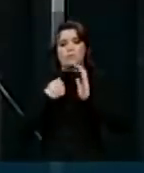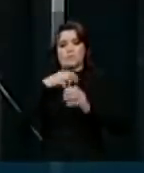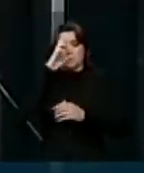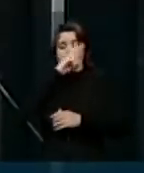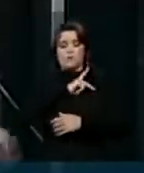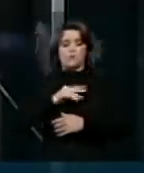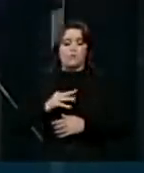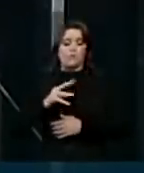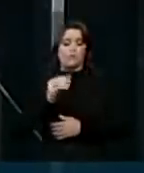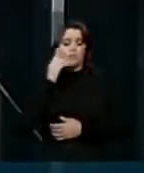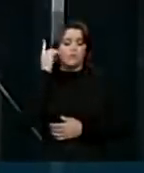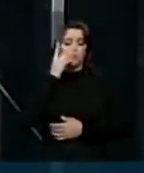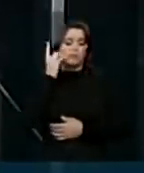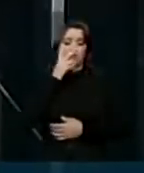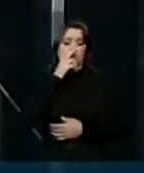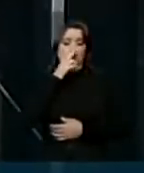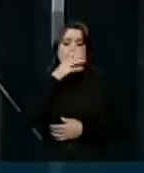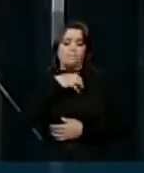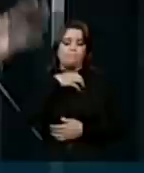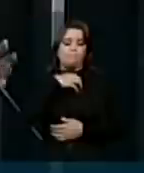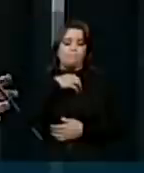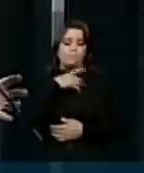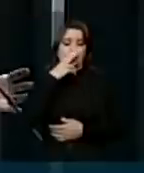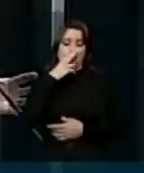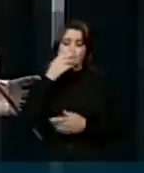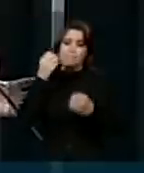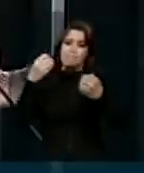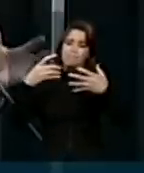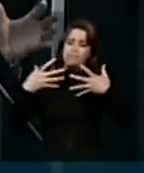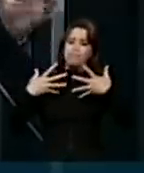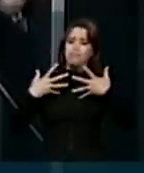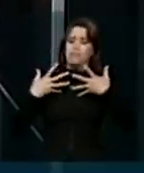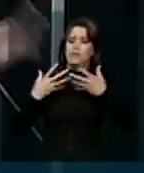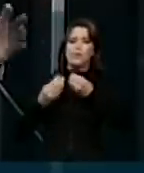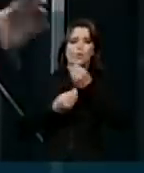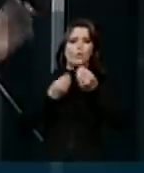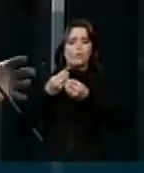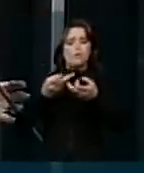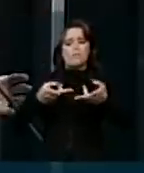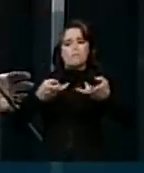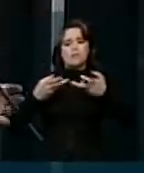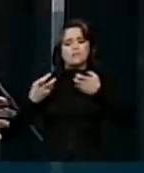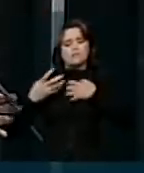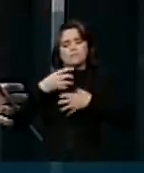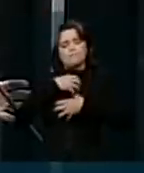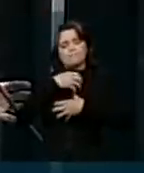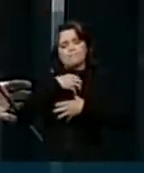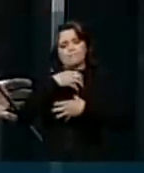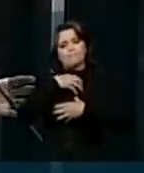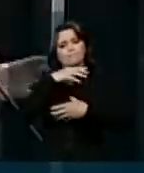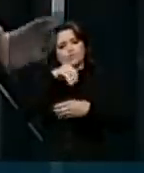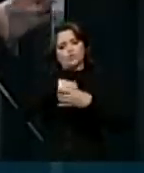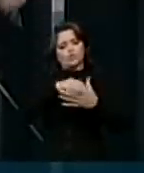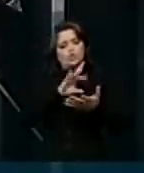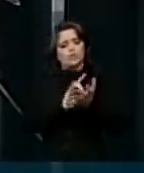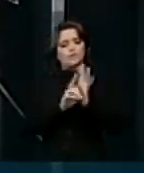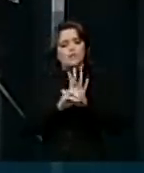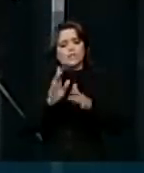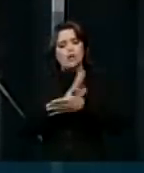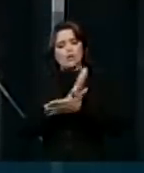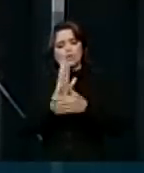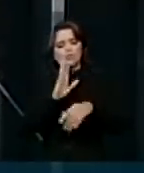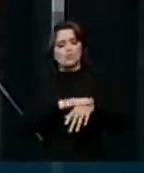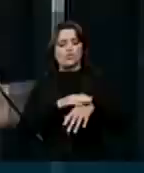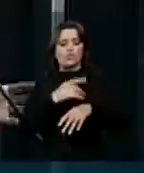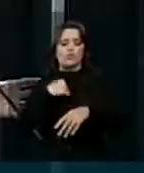senhoras e senhores parlamentares, a lucidez, a percepção, a sensibilidade, para de alguma forma